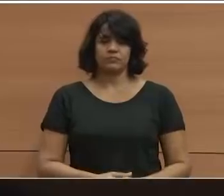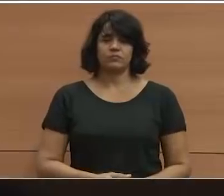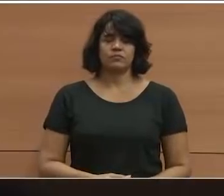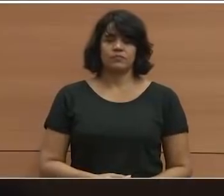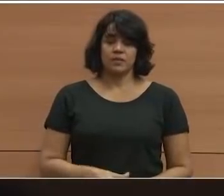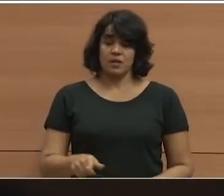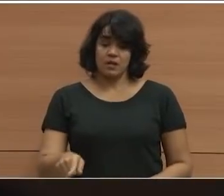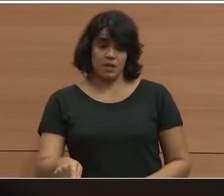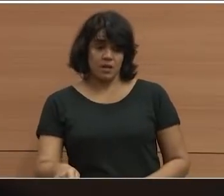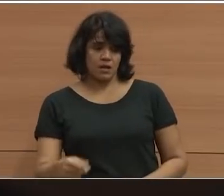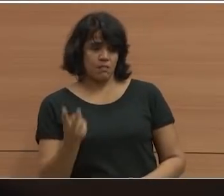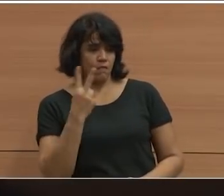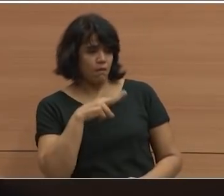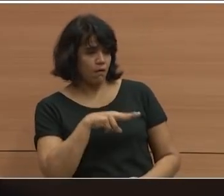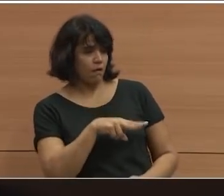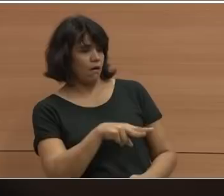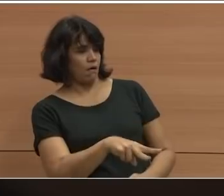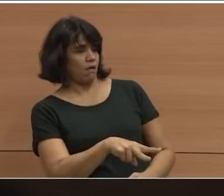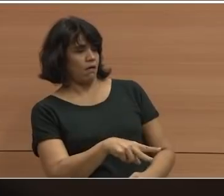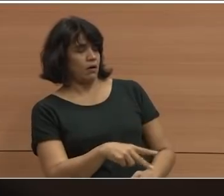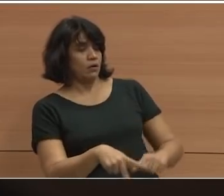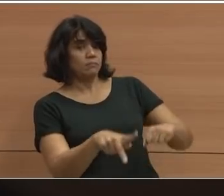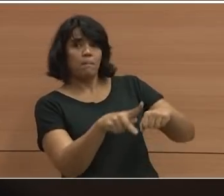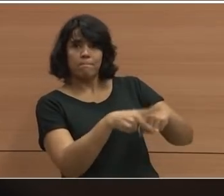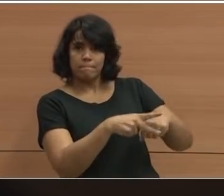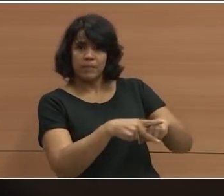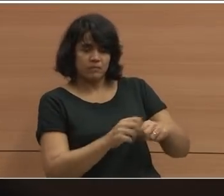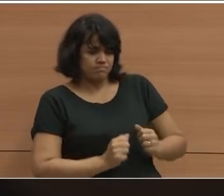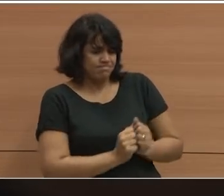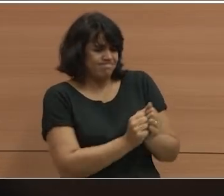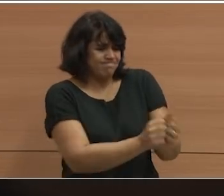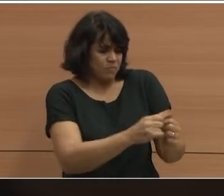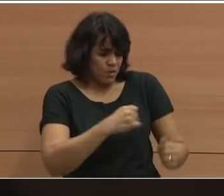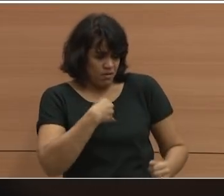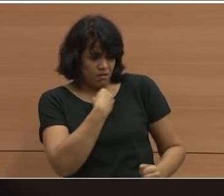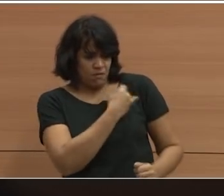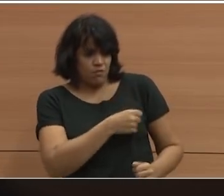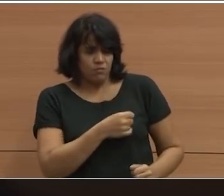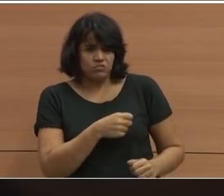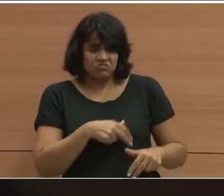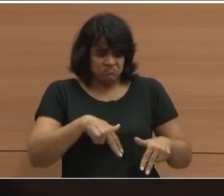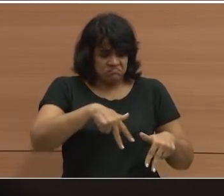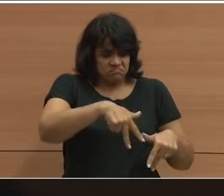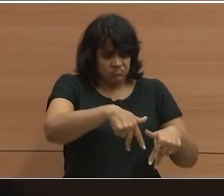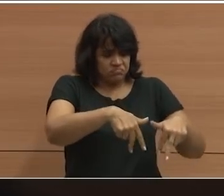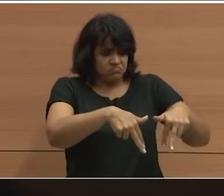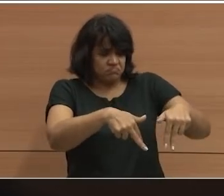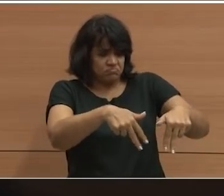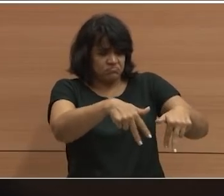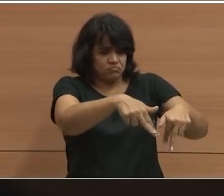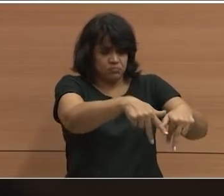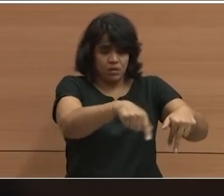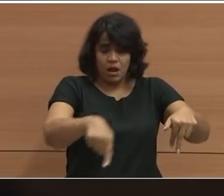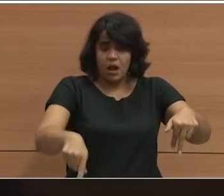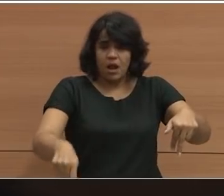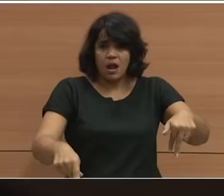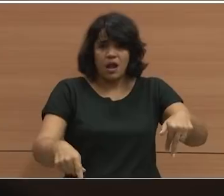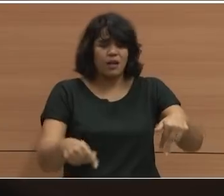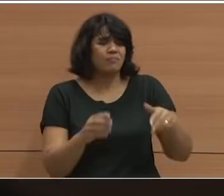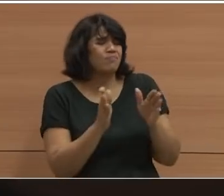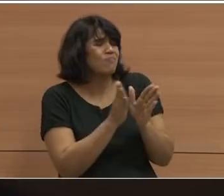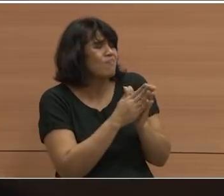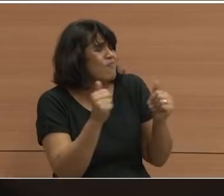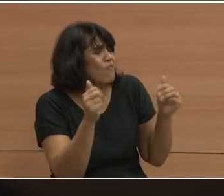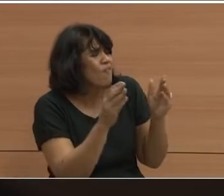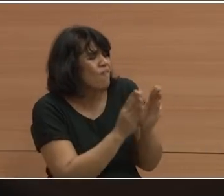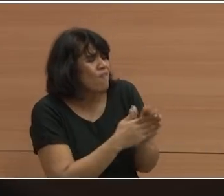isso, vendo ele a Pedro e João, que iam entrar no templo, implorava que lhes desse uma